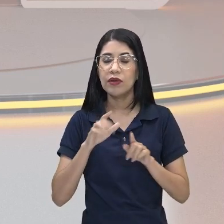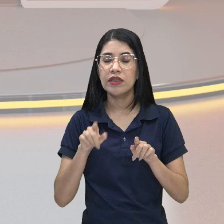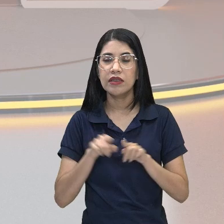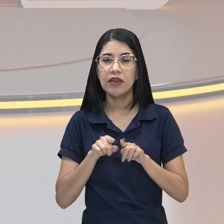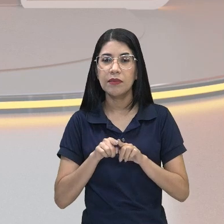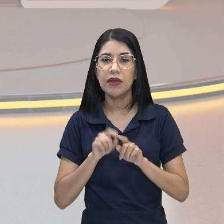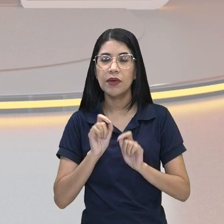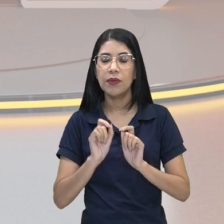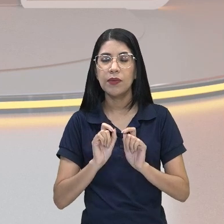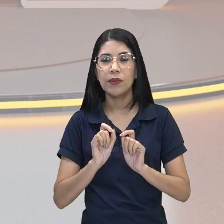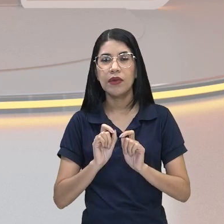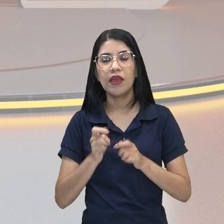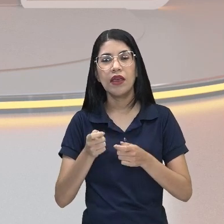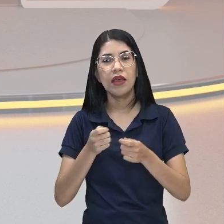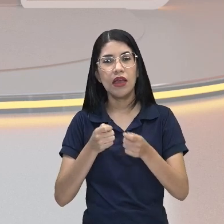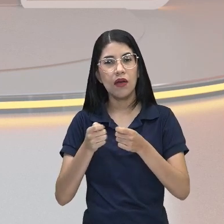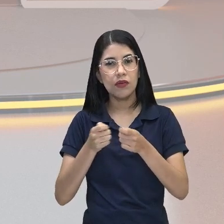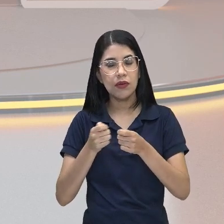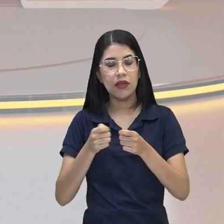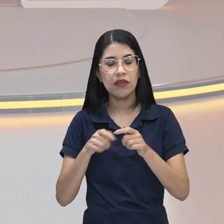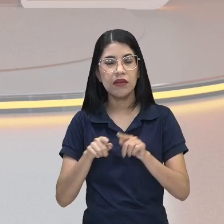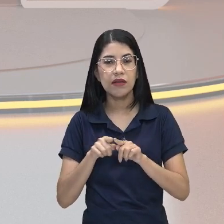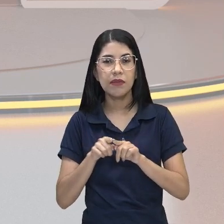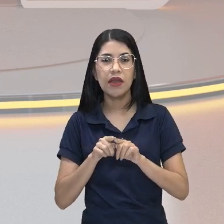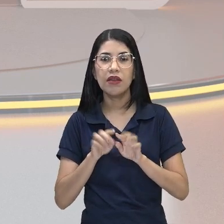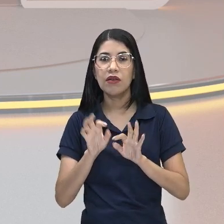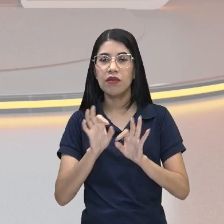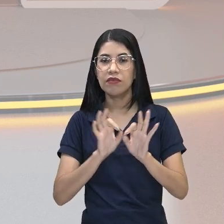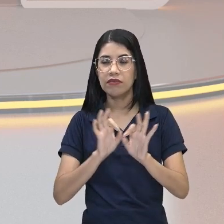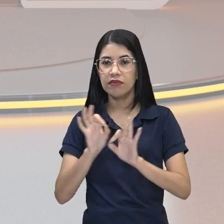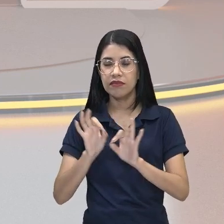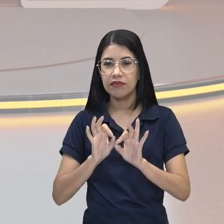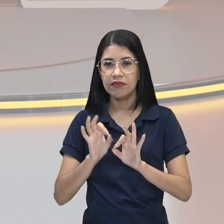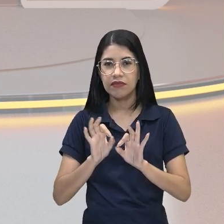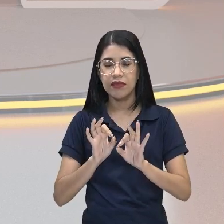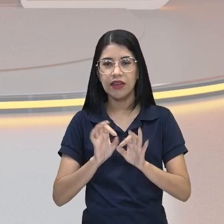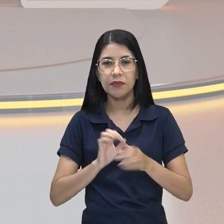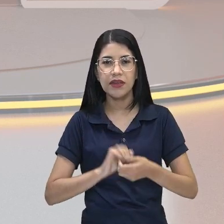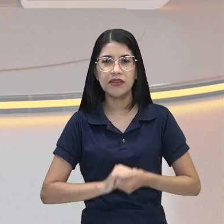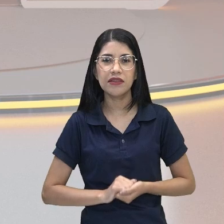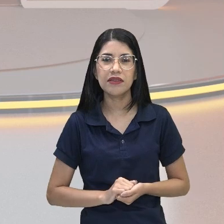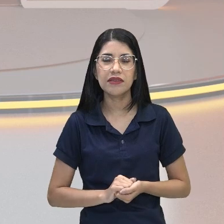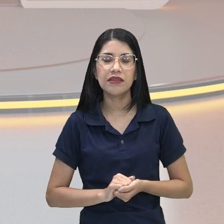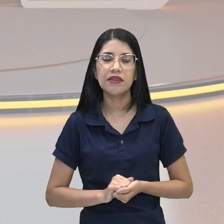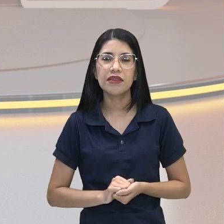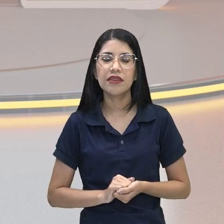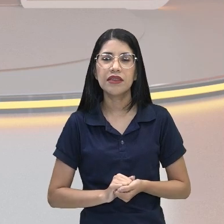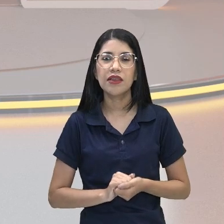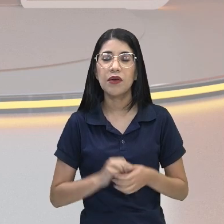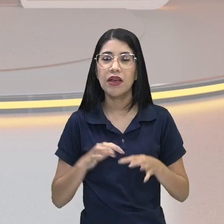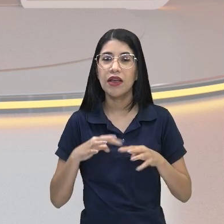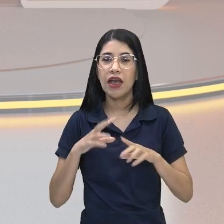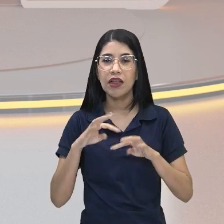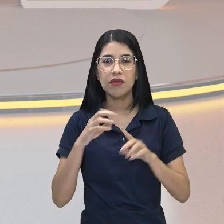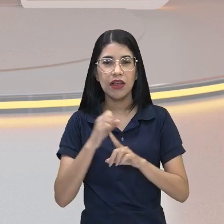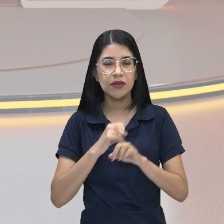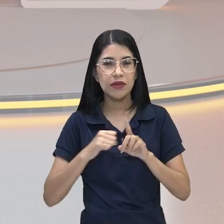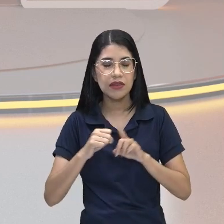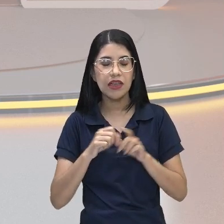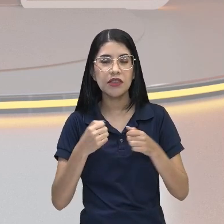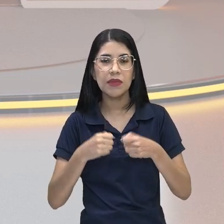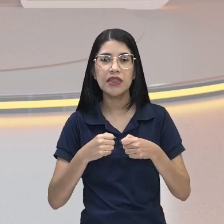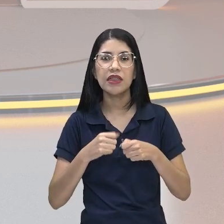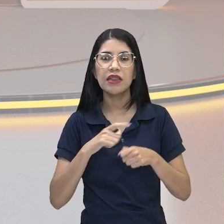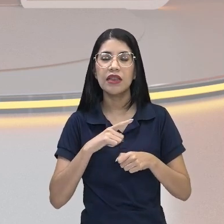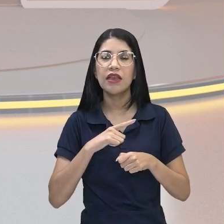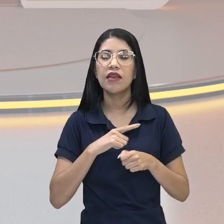garantir a ordem e a moeda estável, apenas isso, né? O resto tudo na sociedade deve estar na mão da iniciativa